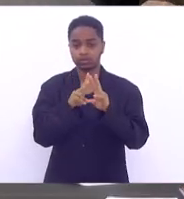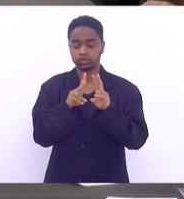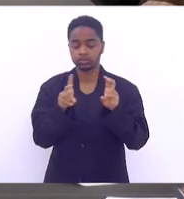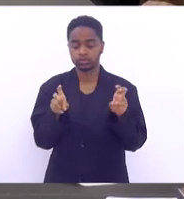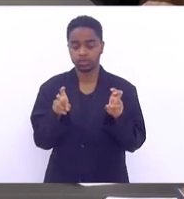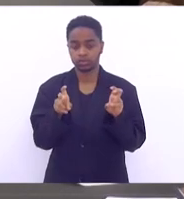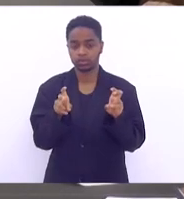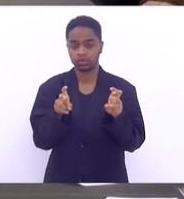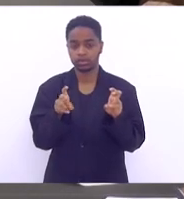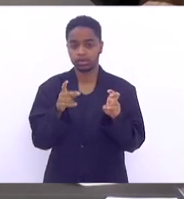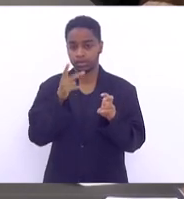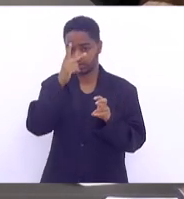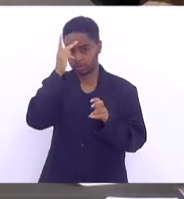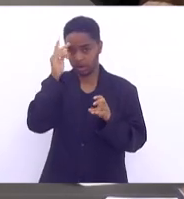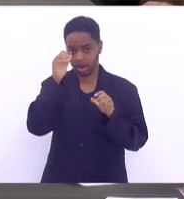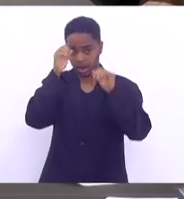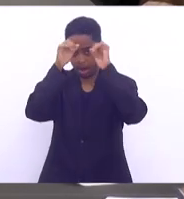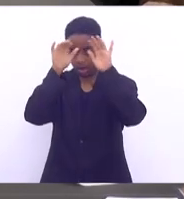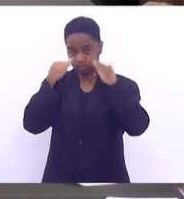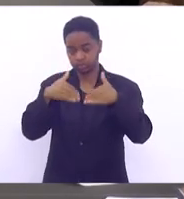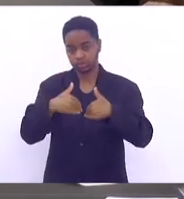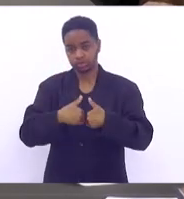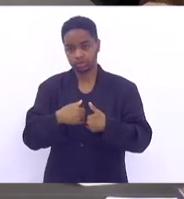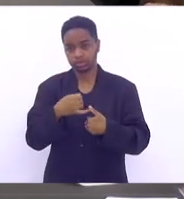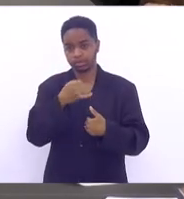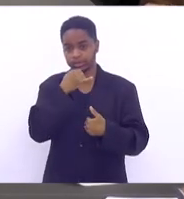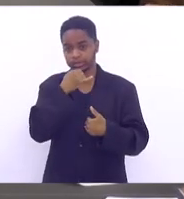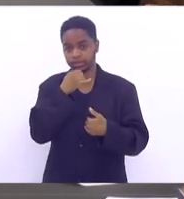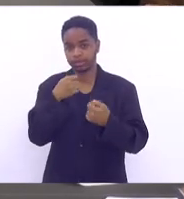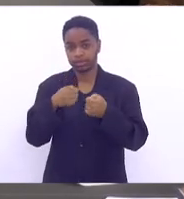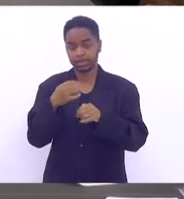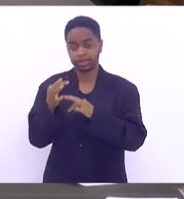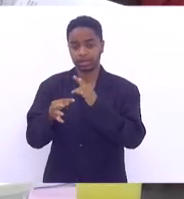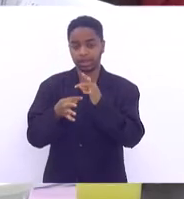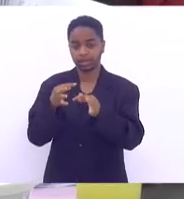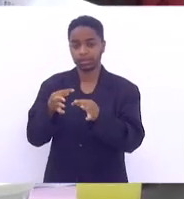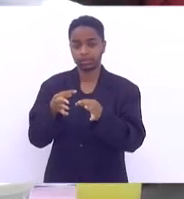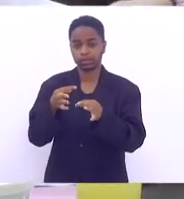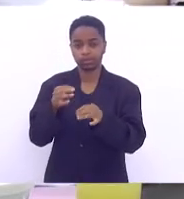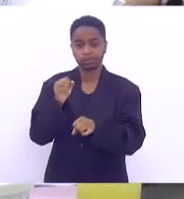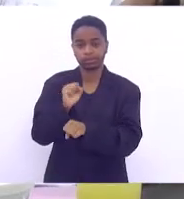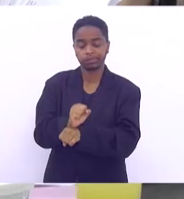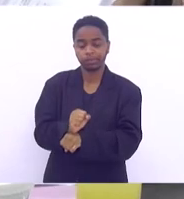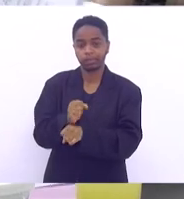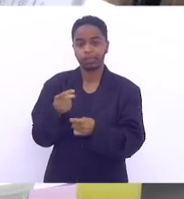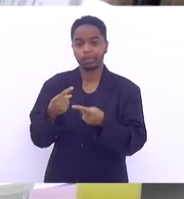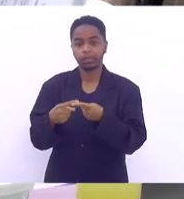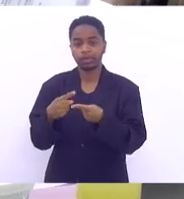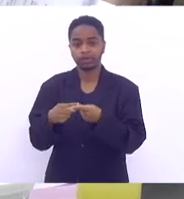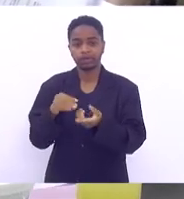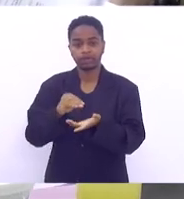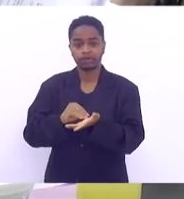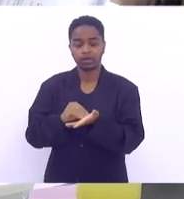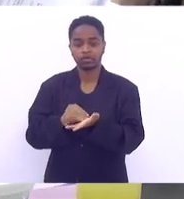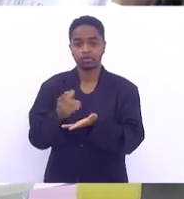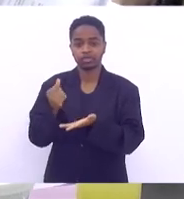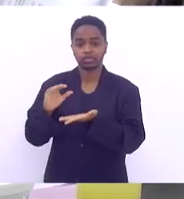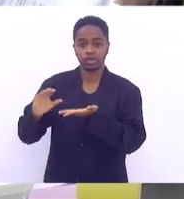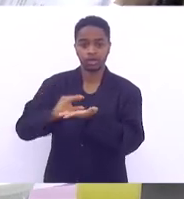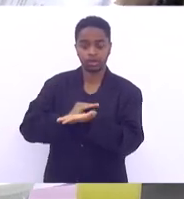os autistas, por exemplo, estão sendo lá, têm o seu tratamento interrompido por conta da falta do reembolso,